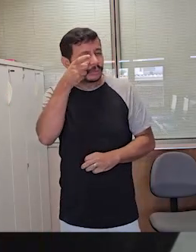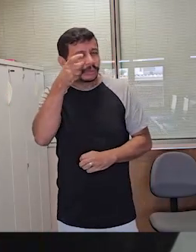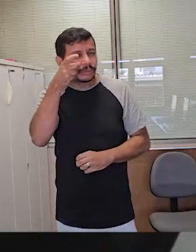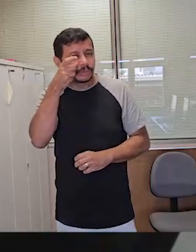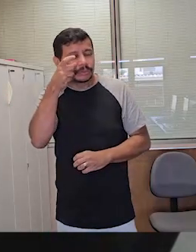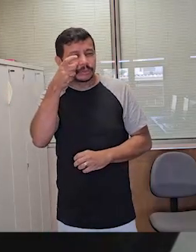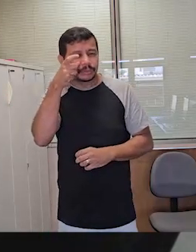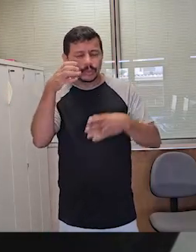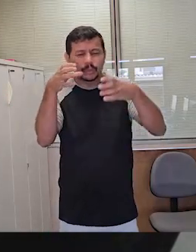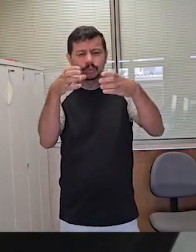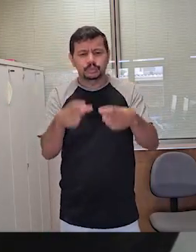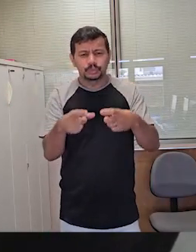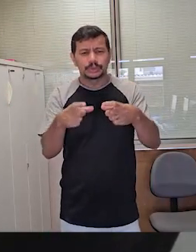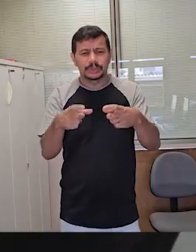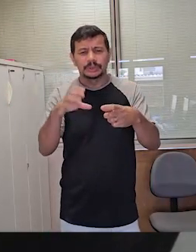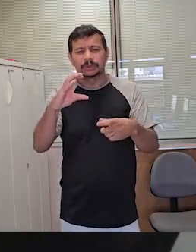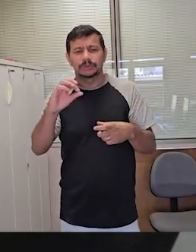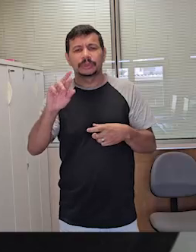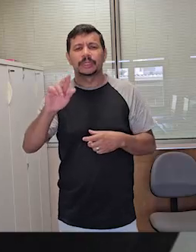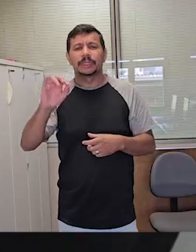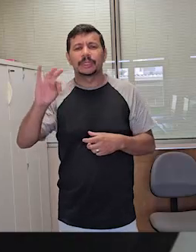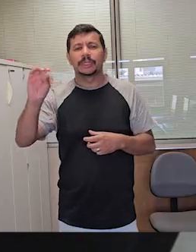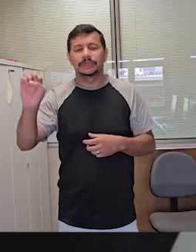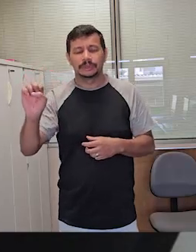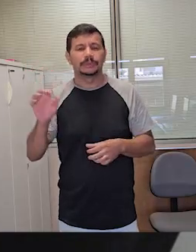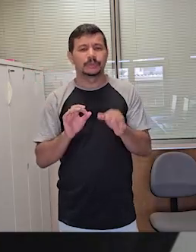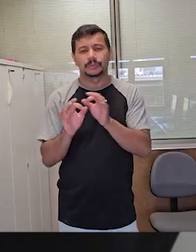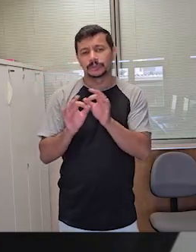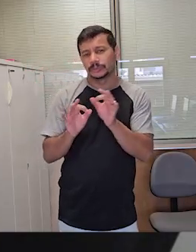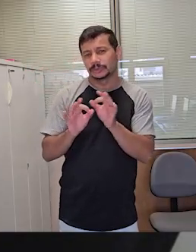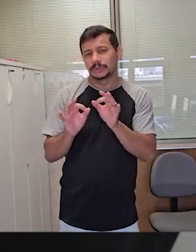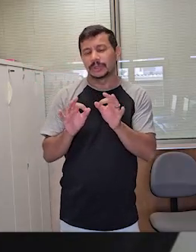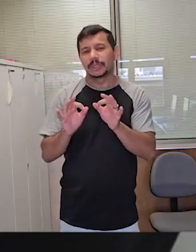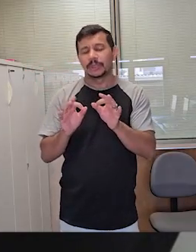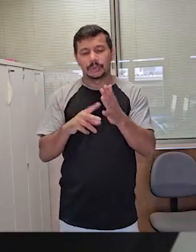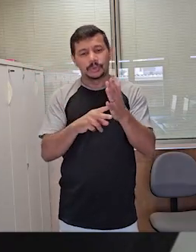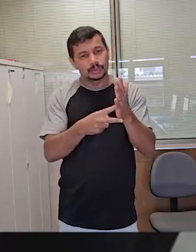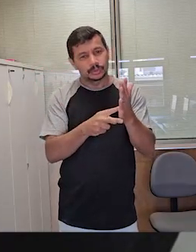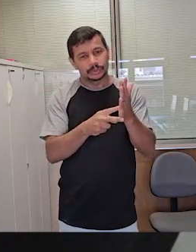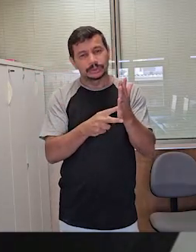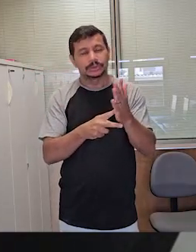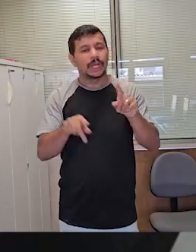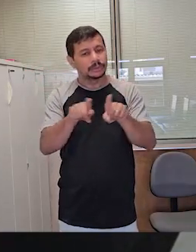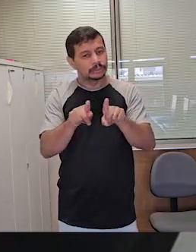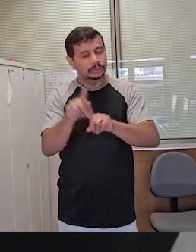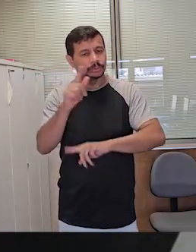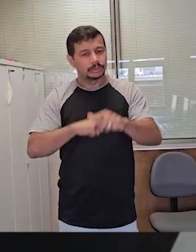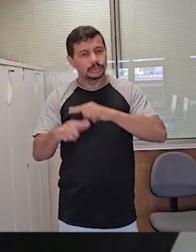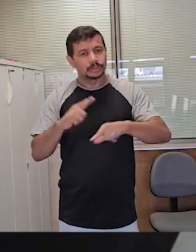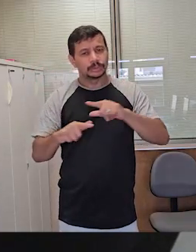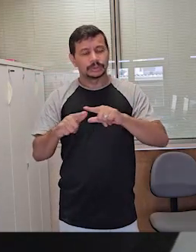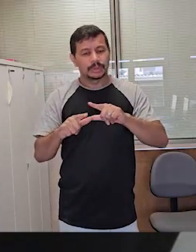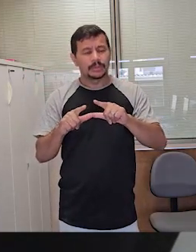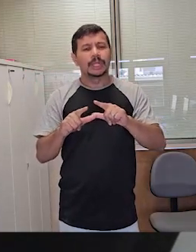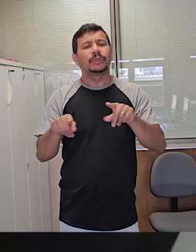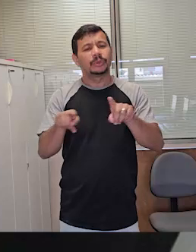olhar o centro de referência, para que ele fique mais próximo das demandas, não só das entidades sindicais que representam os trabalhadores, mas também do trabalhador na ponta